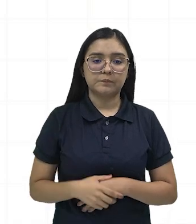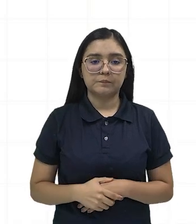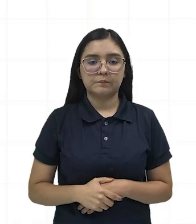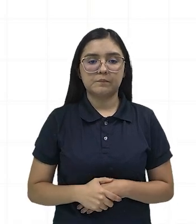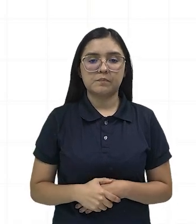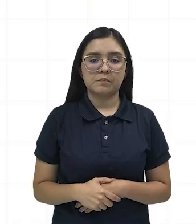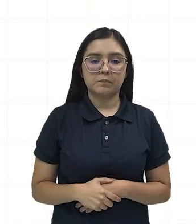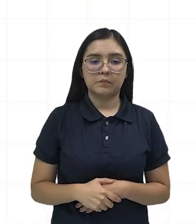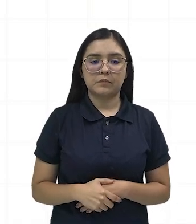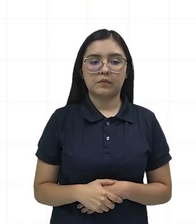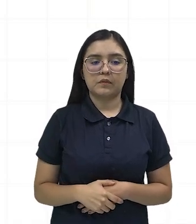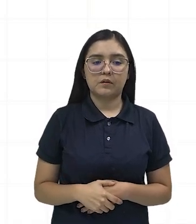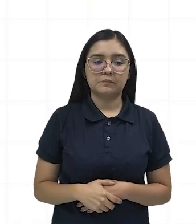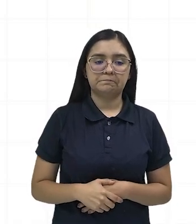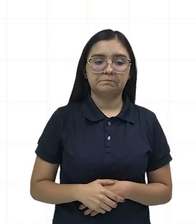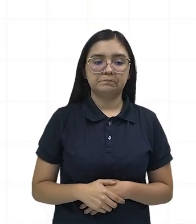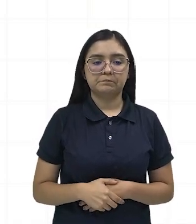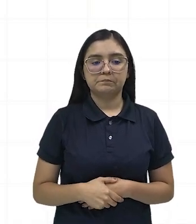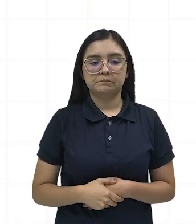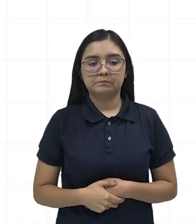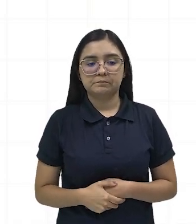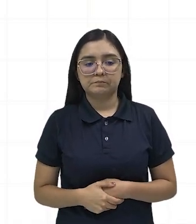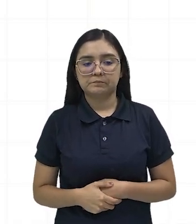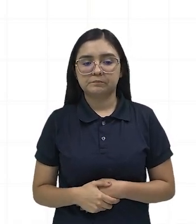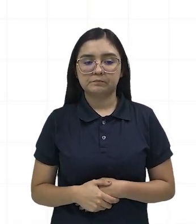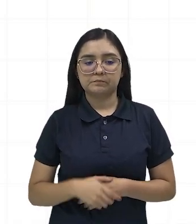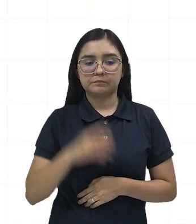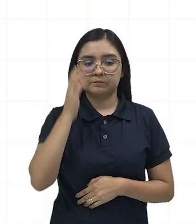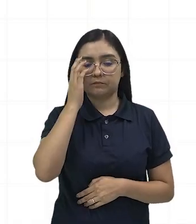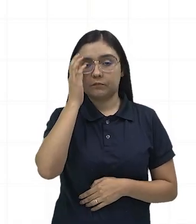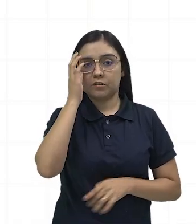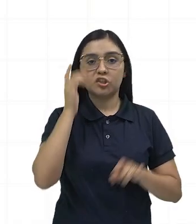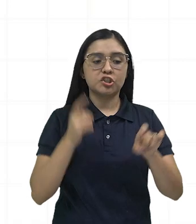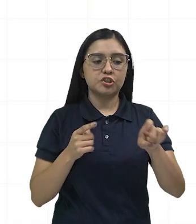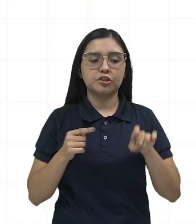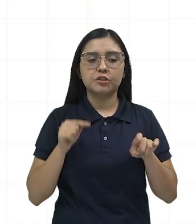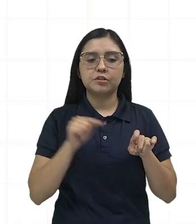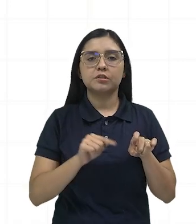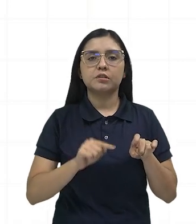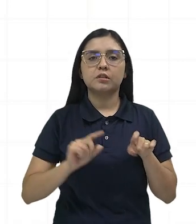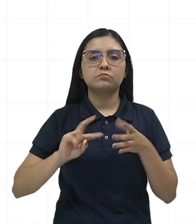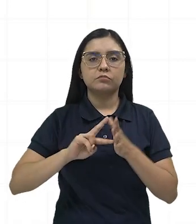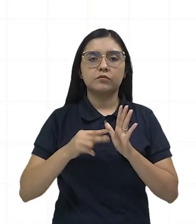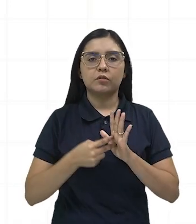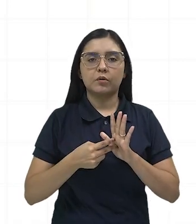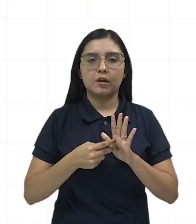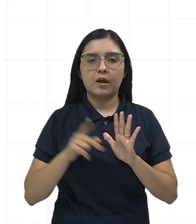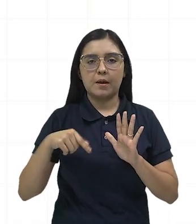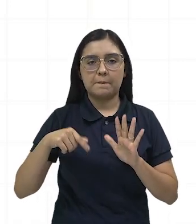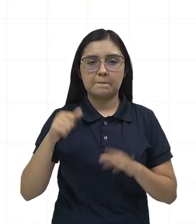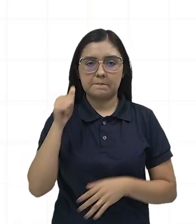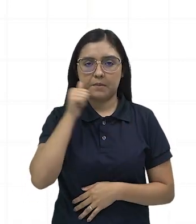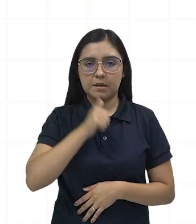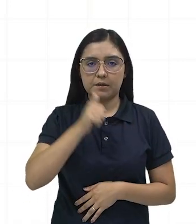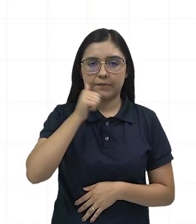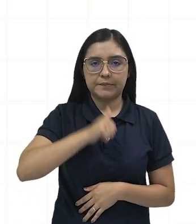meninas. Então, vamos chamar X para quem? Para as meninas.